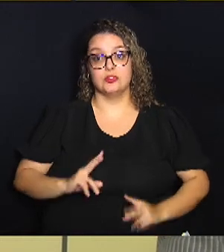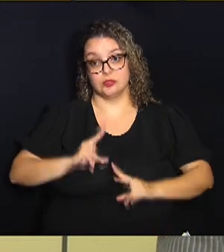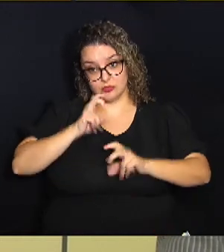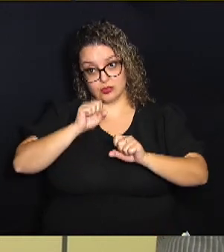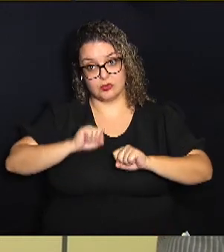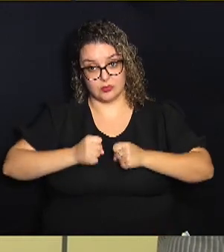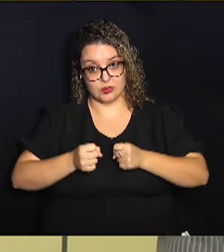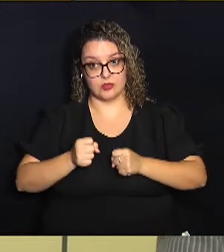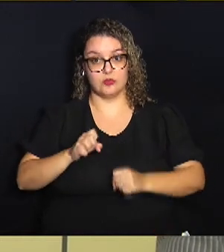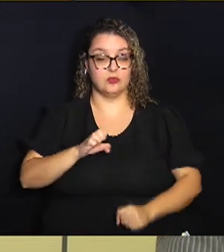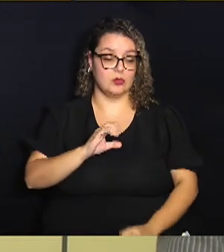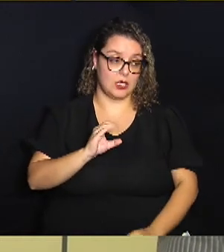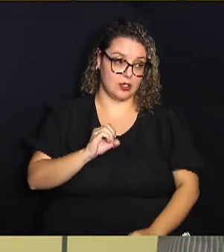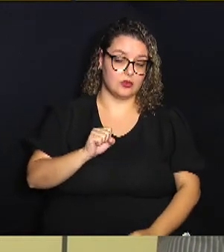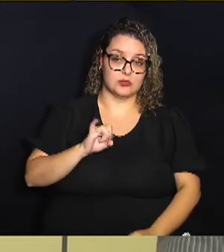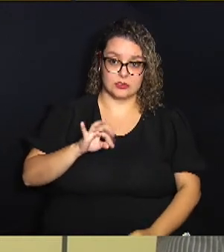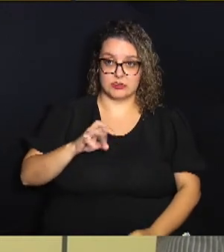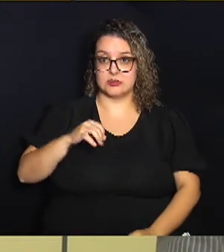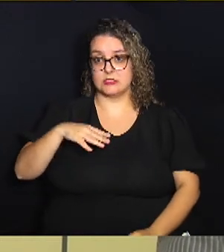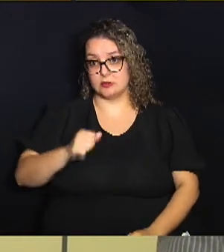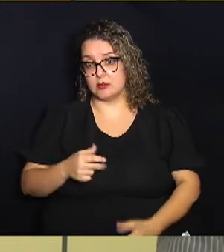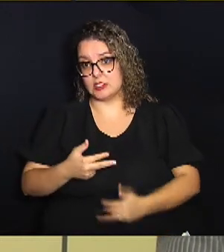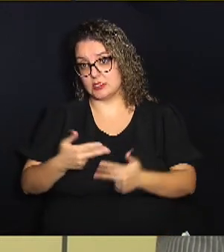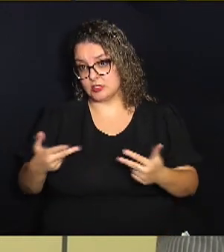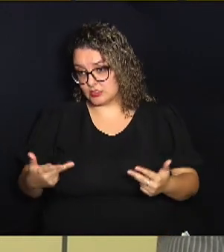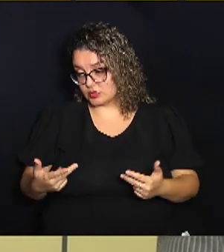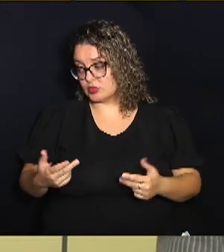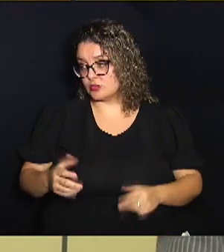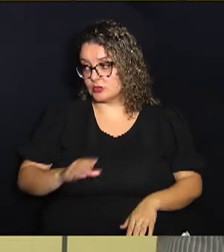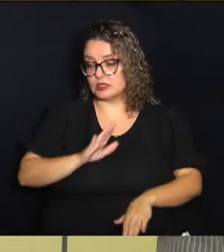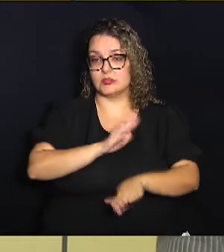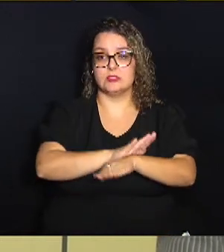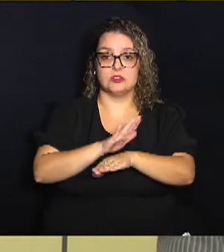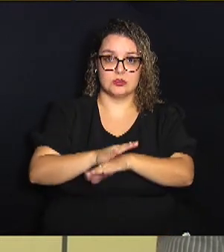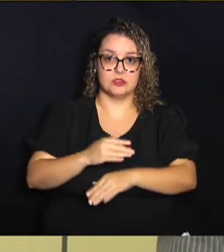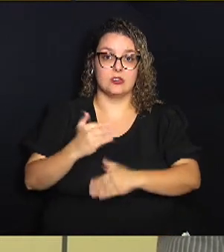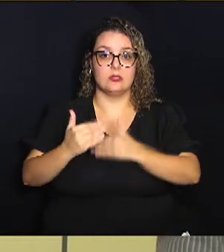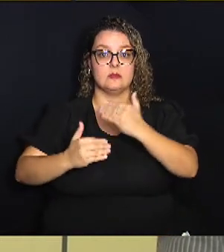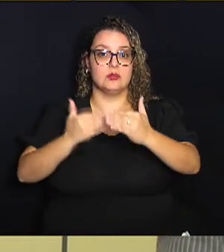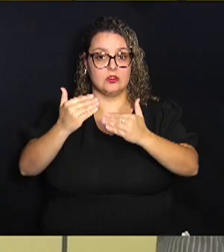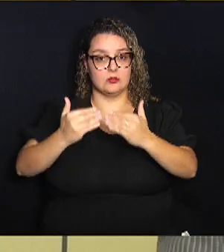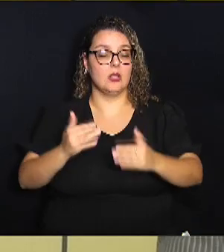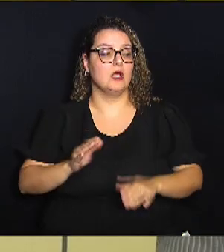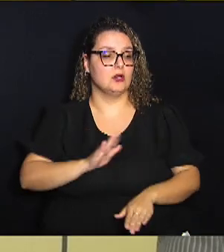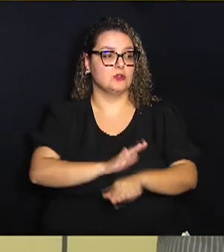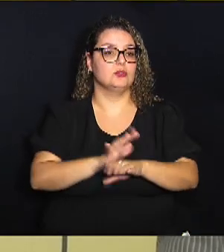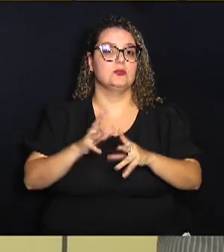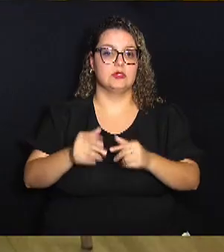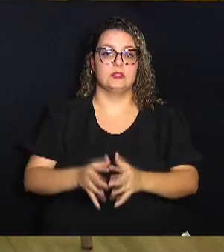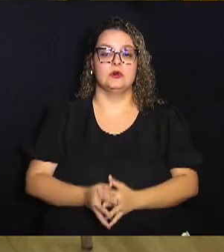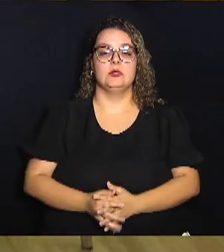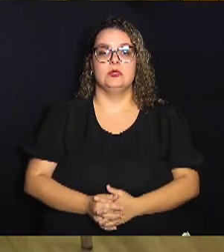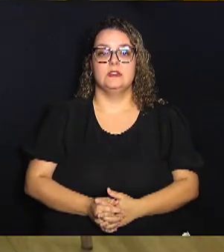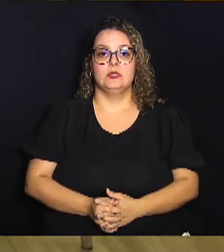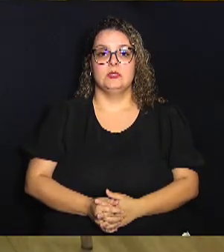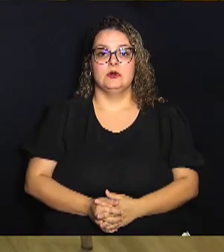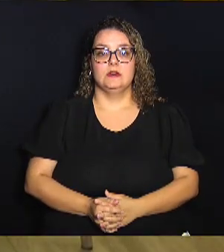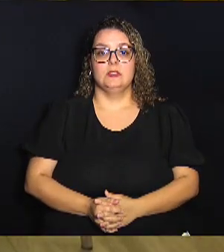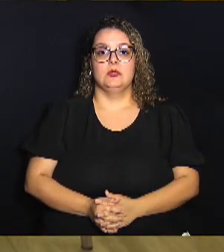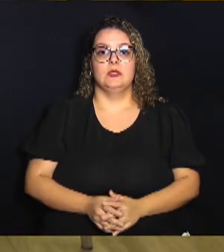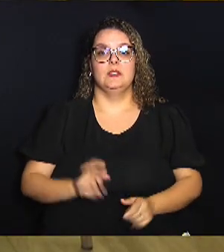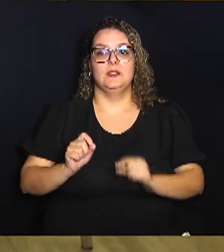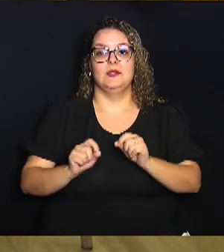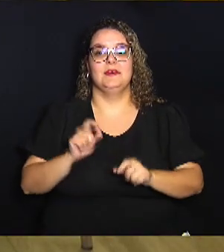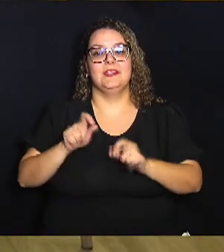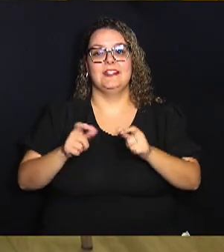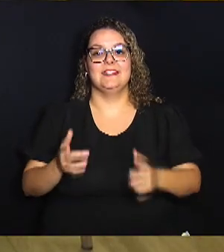do ecossistema para que as coisas funcionem, a roda gire para todo mundo equivalente. E aí, o que você achou do pessoal